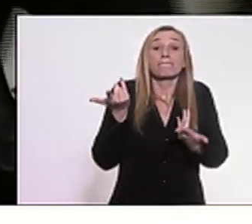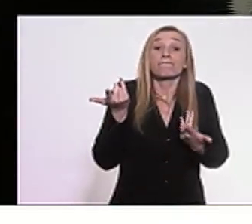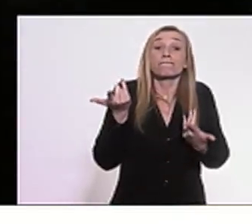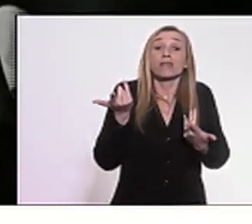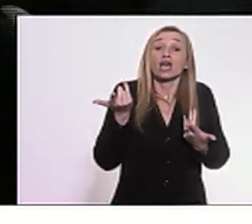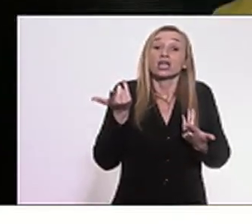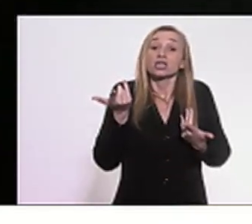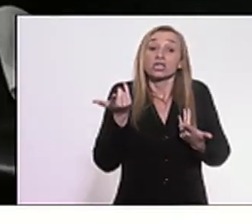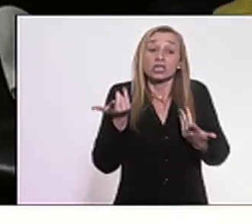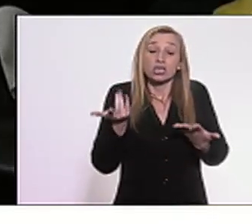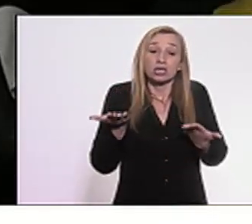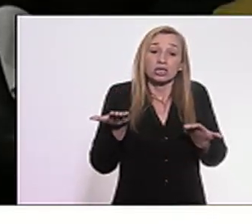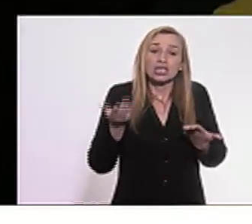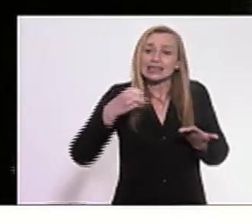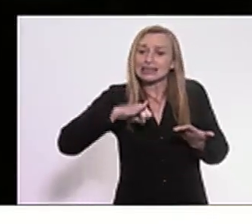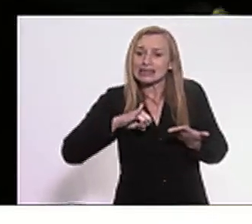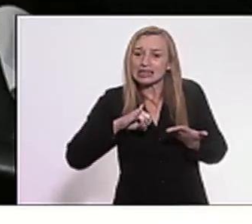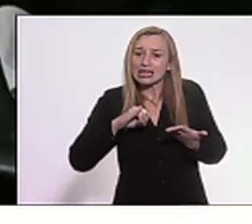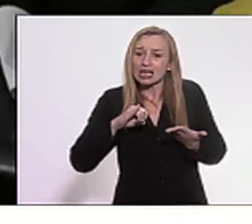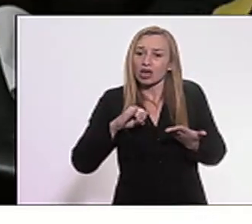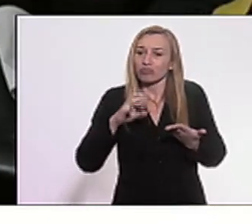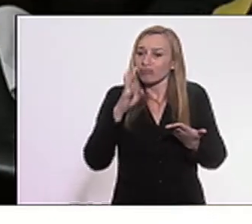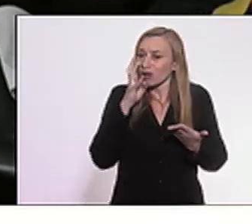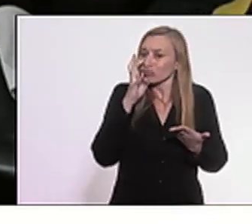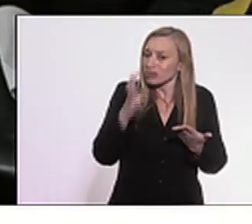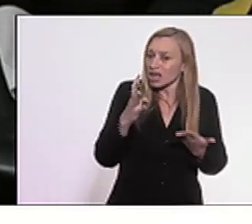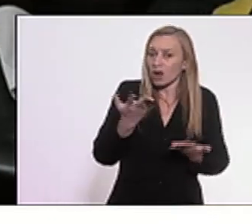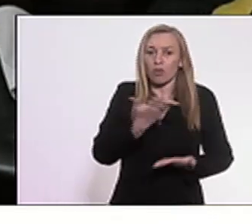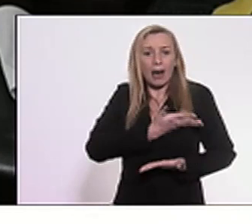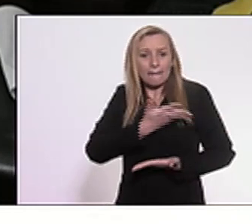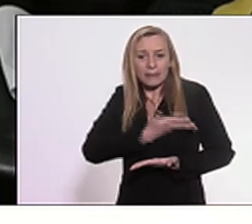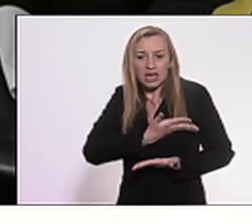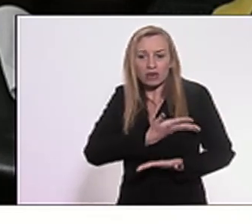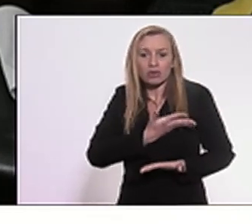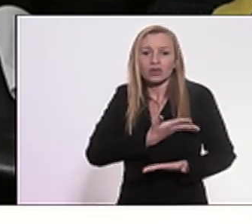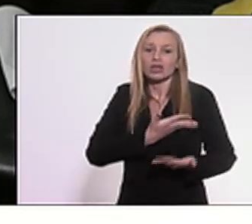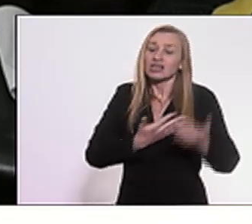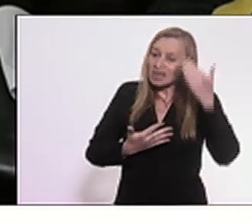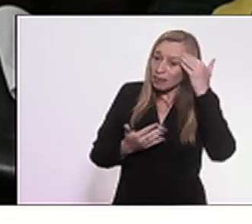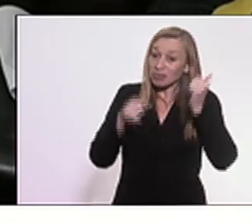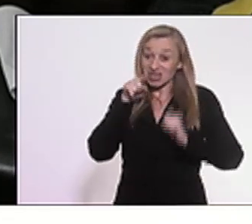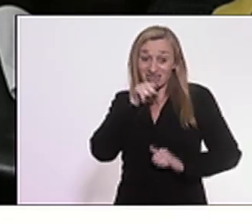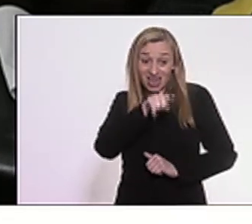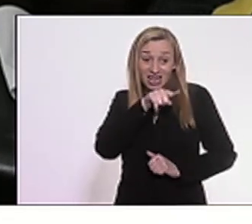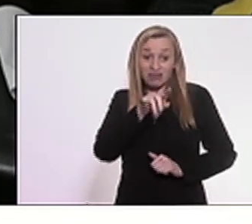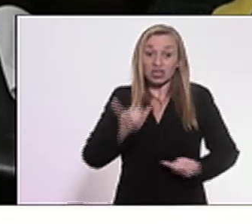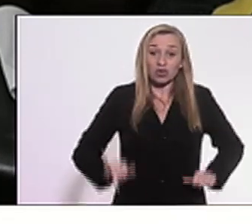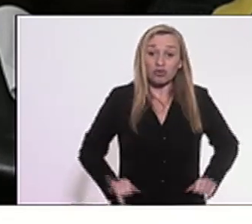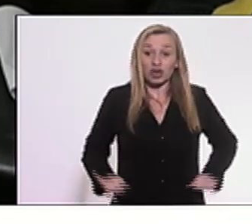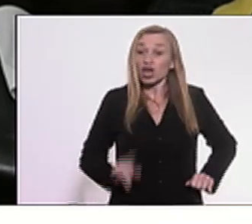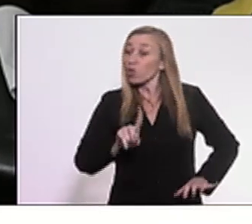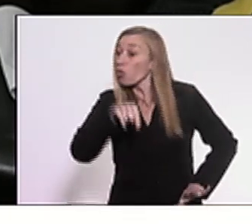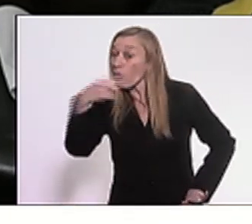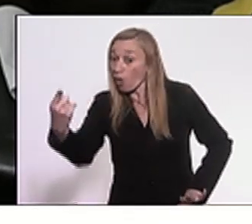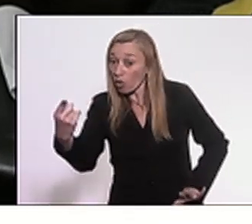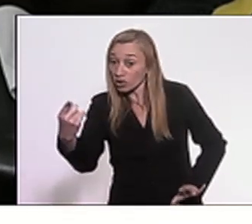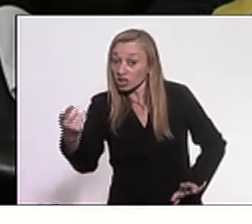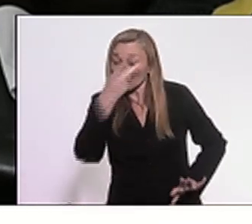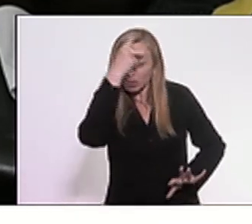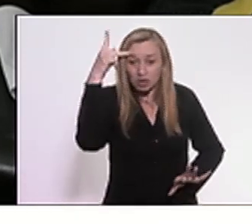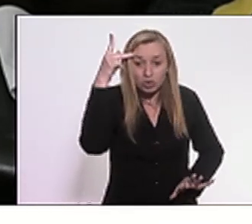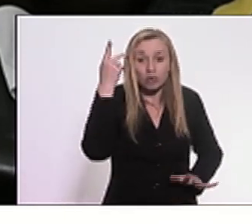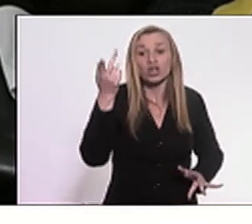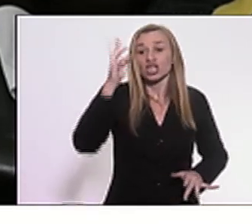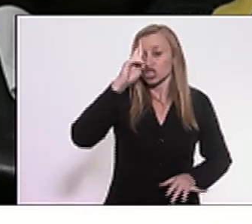fulano denuncia um amigo, um colega, a gente sabe que ele vai sofrer por outros colegas, por outras